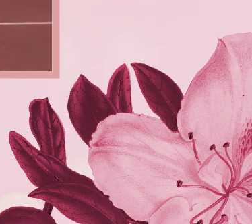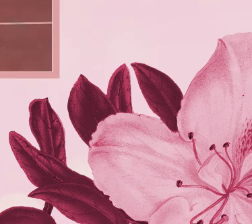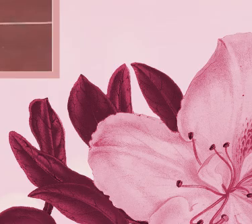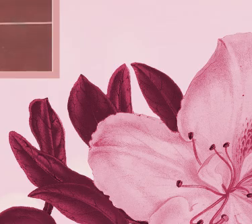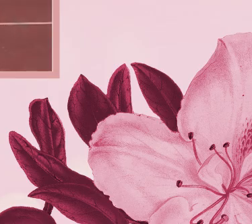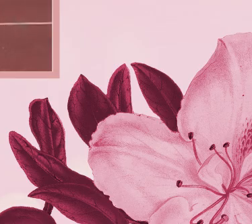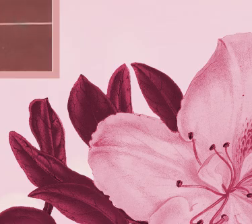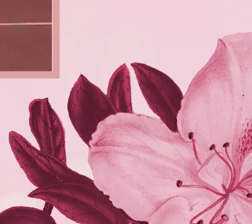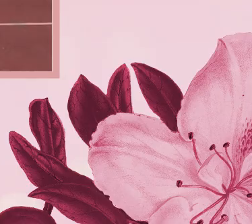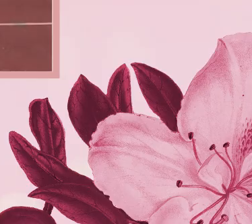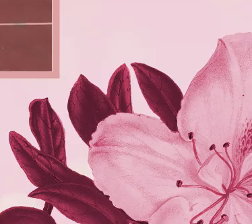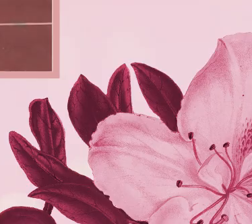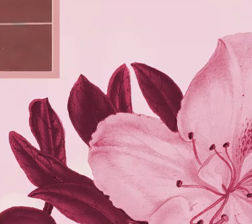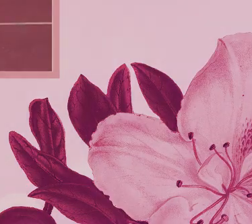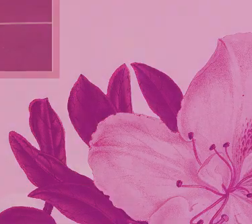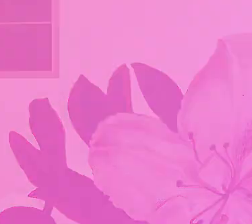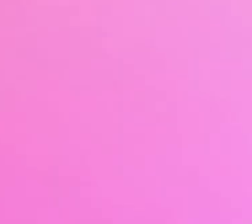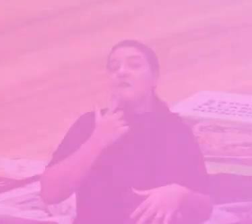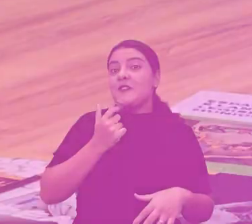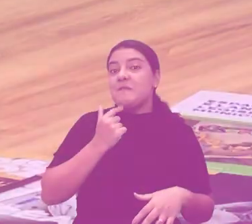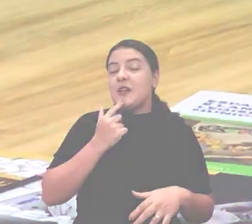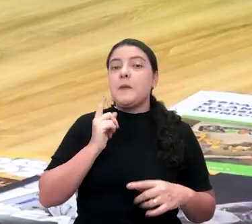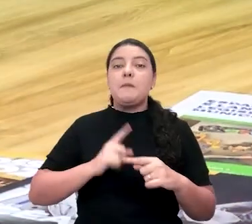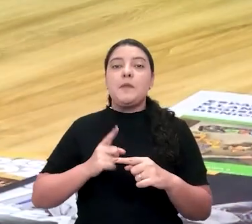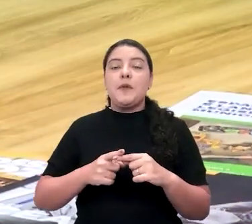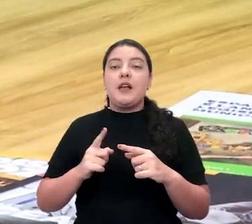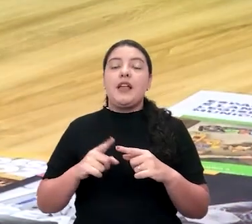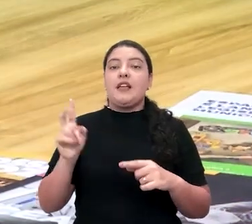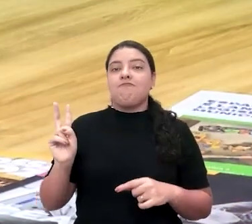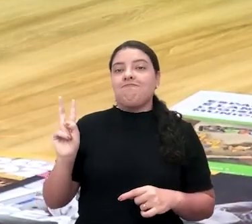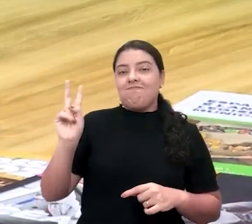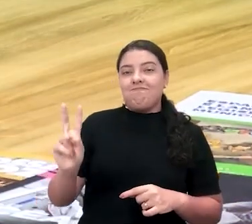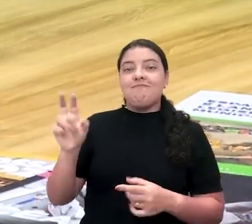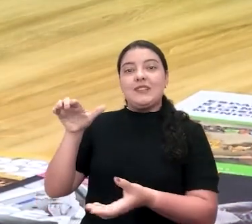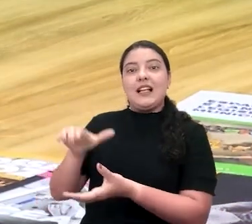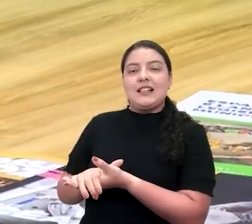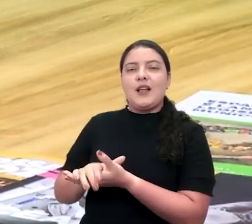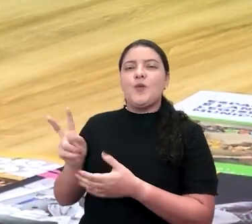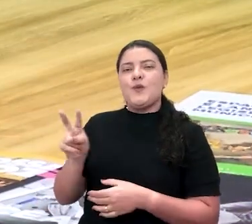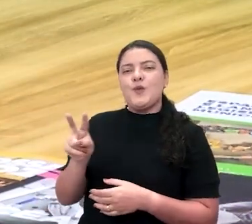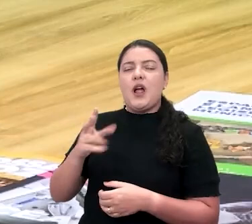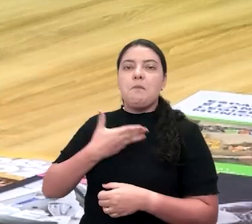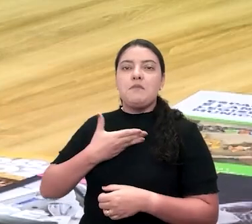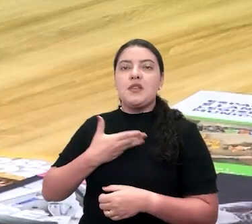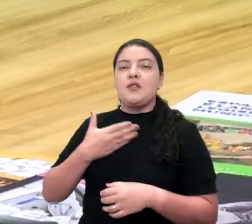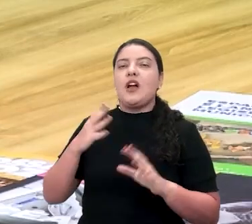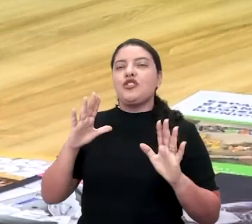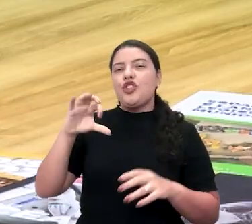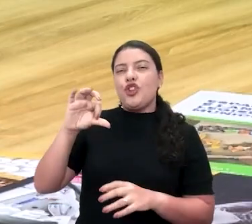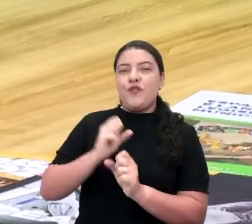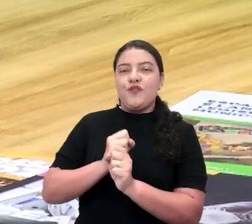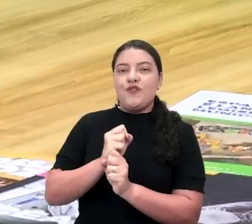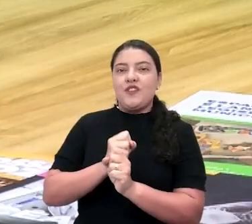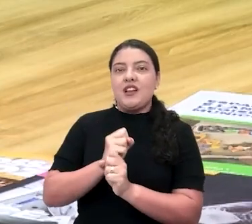Nos obstáculos, encontraram propósito. Eu estou com um casal, grandes amigos, eu acho que já vai ter o quê? Uns 9 anos,